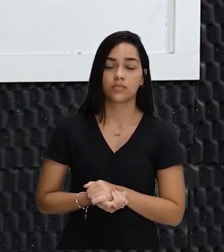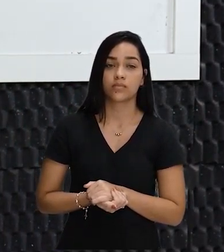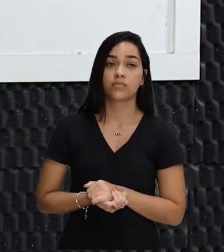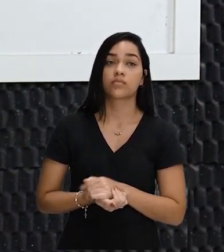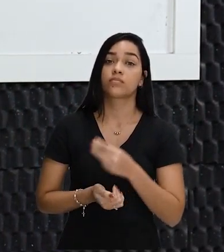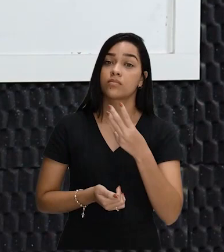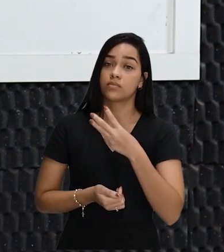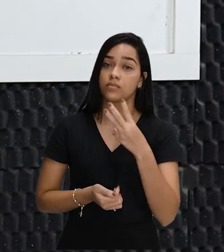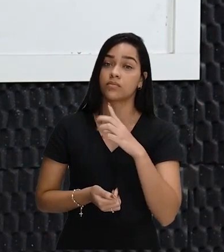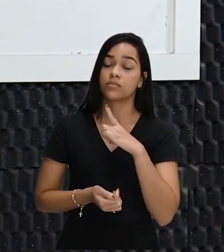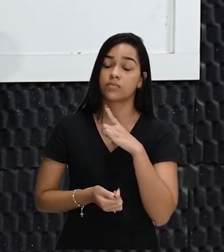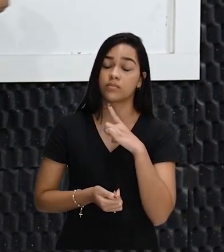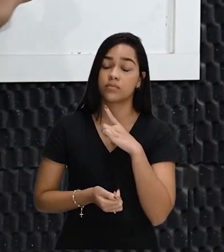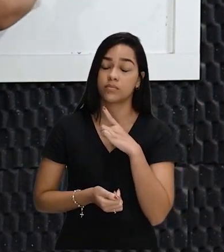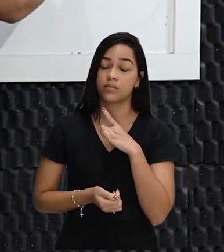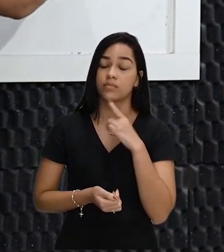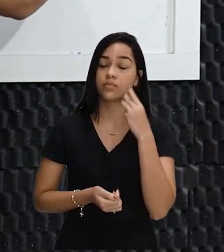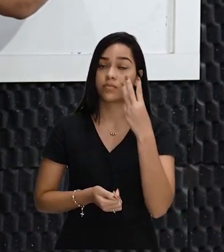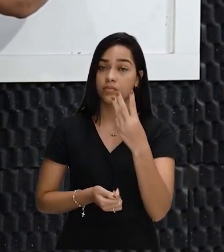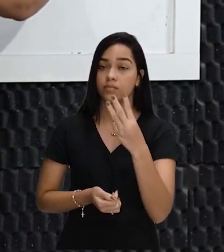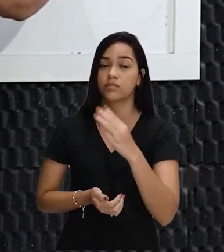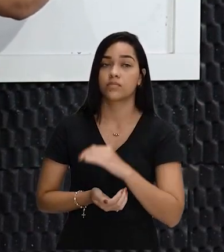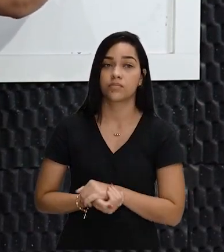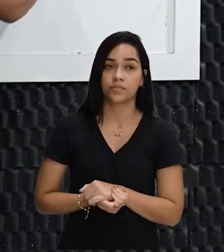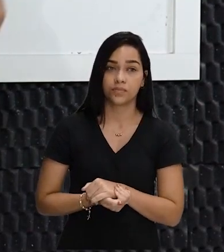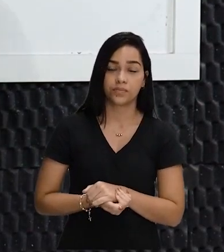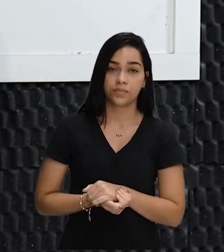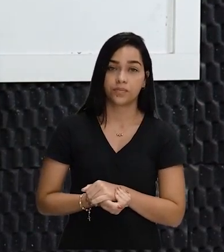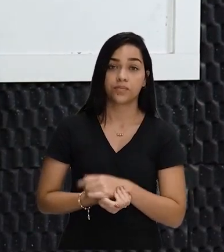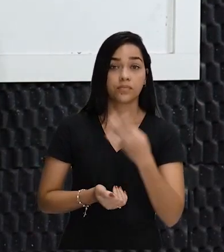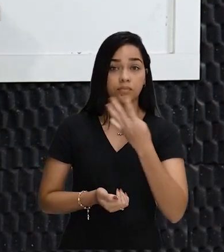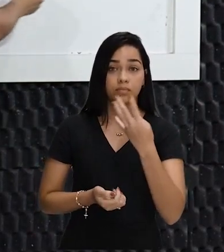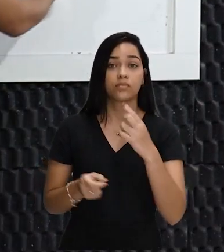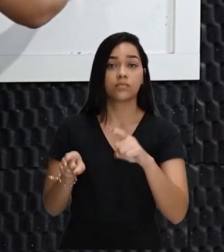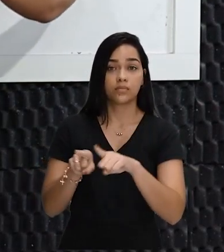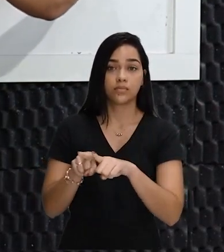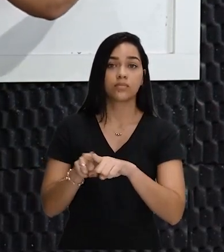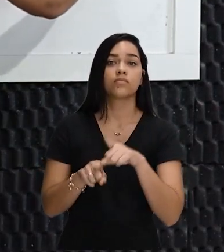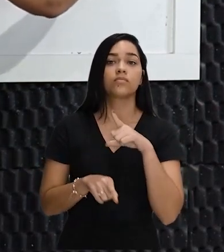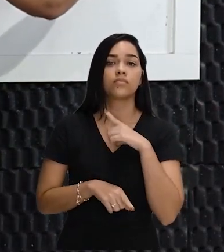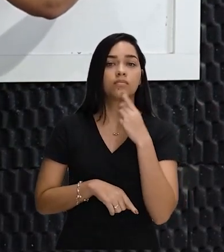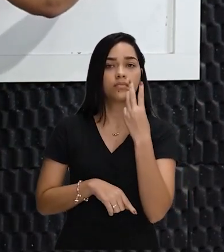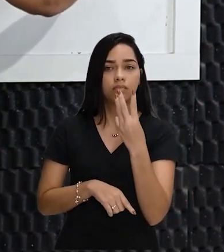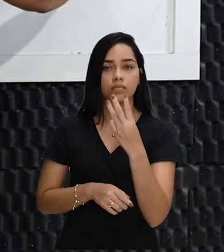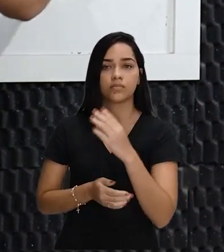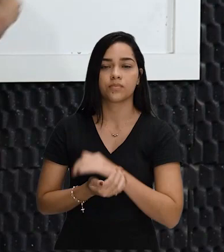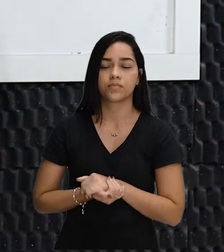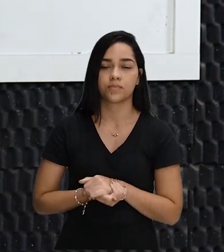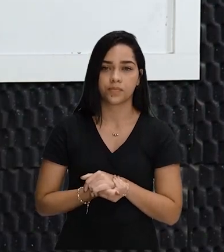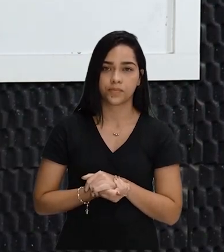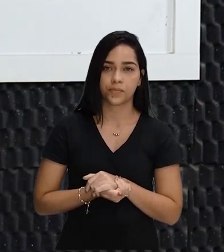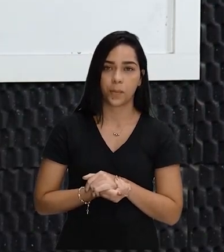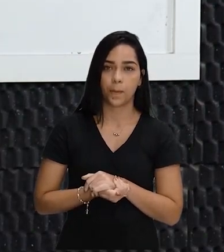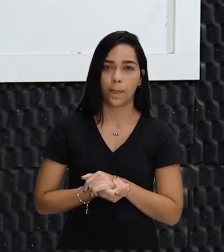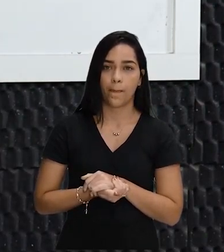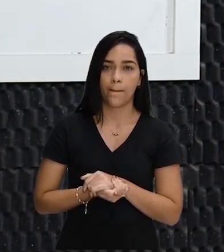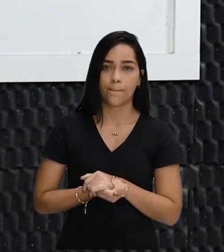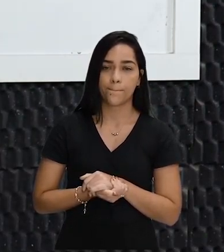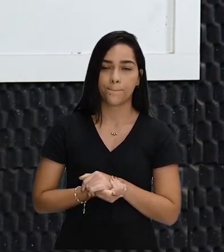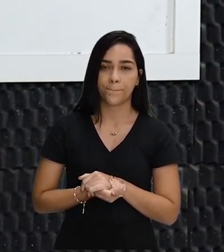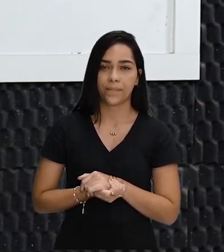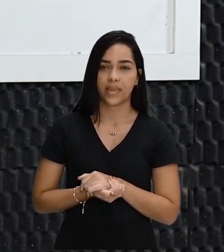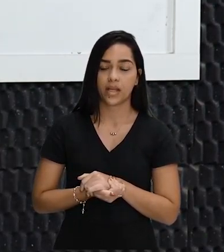nessa terceira eu tenho três opções e quarta que eu tenho três opções também